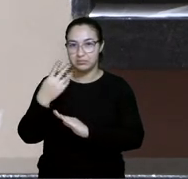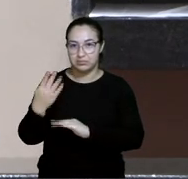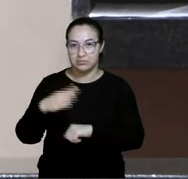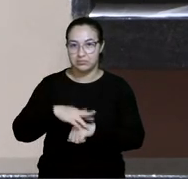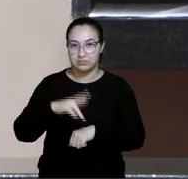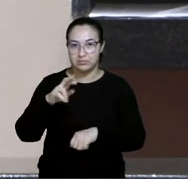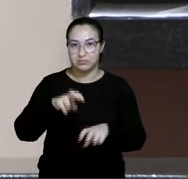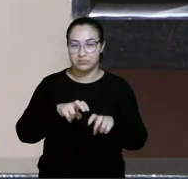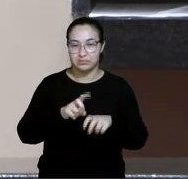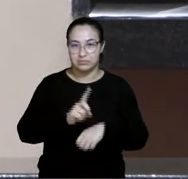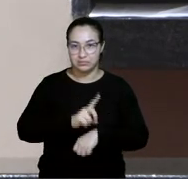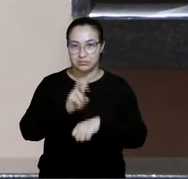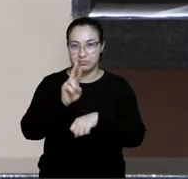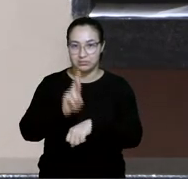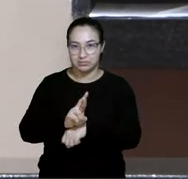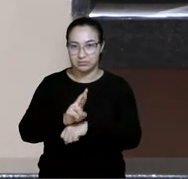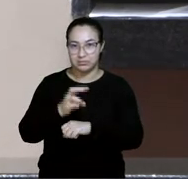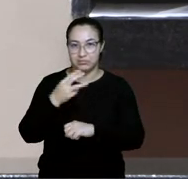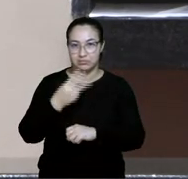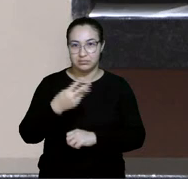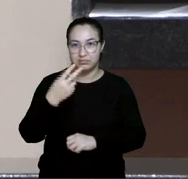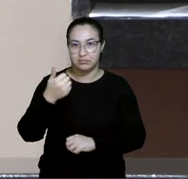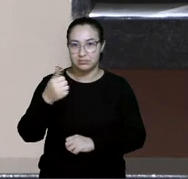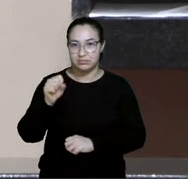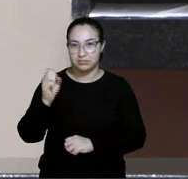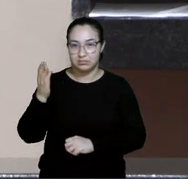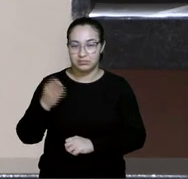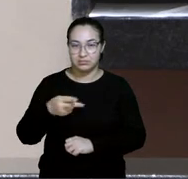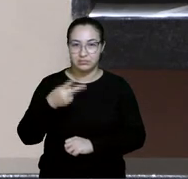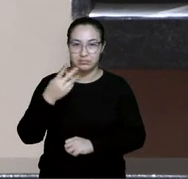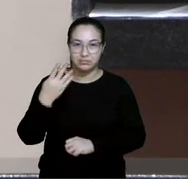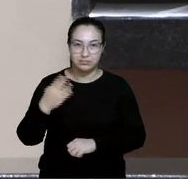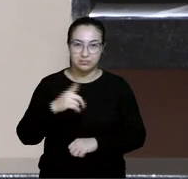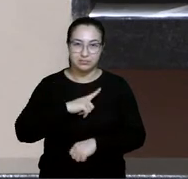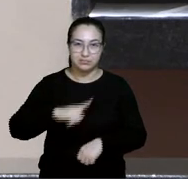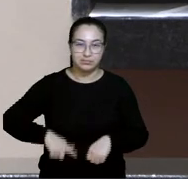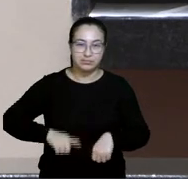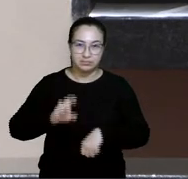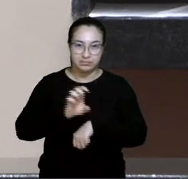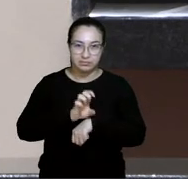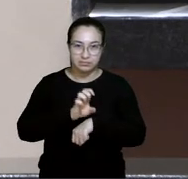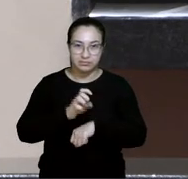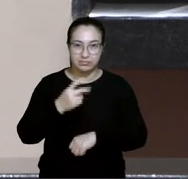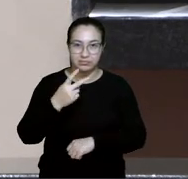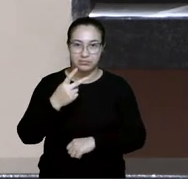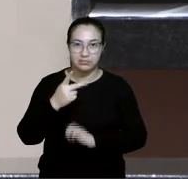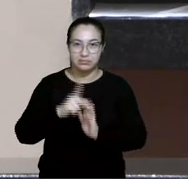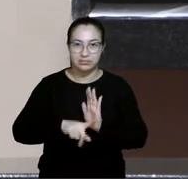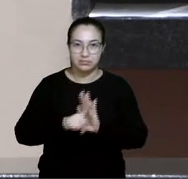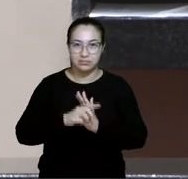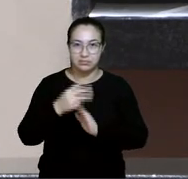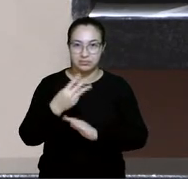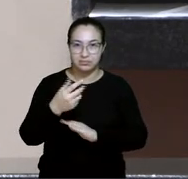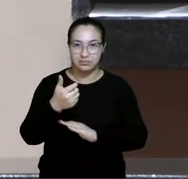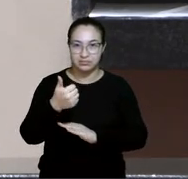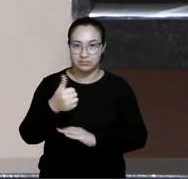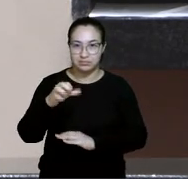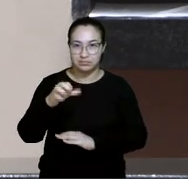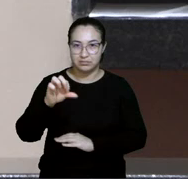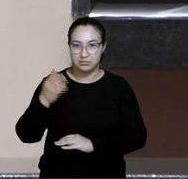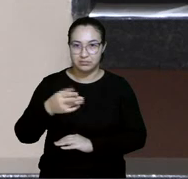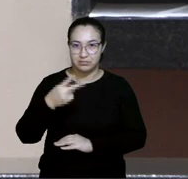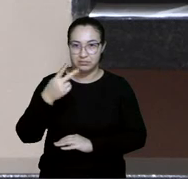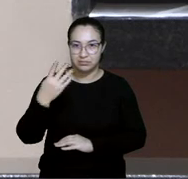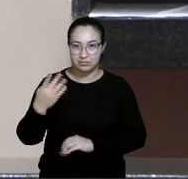Diretora. Projeto de lei 318-2024, autor Governador de Estado. Projeto de lei 319-2024,